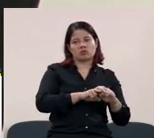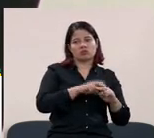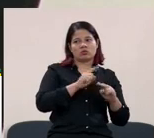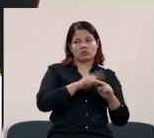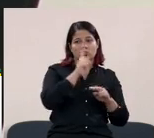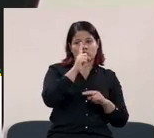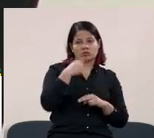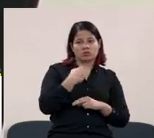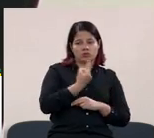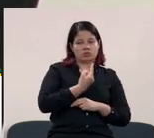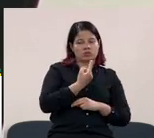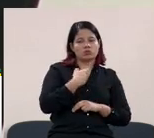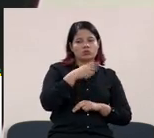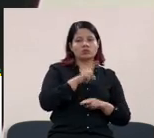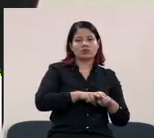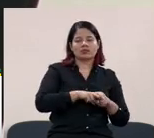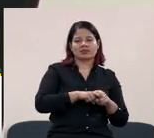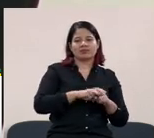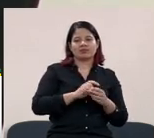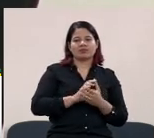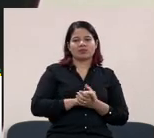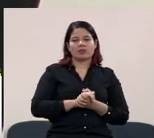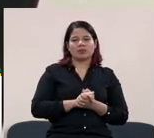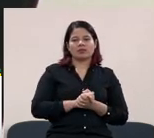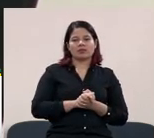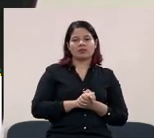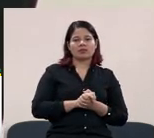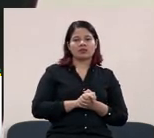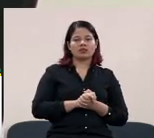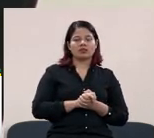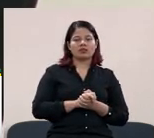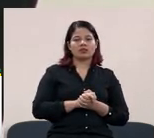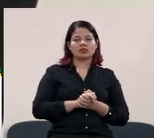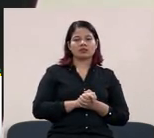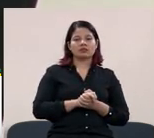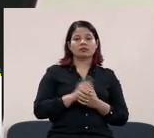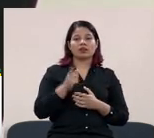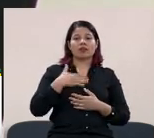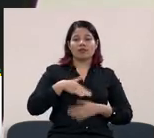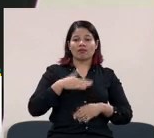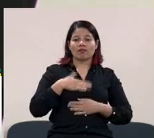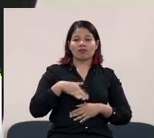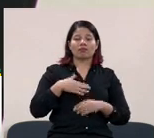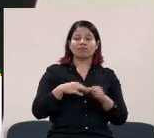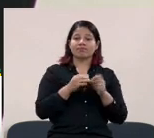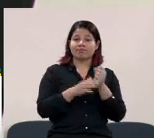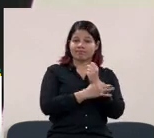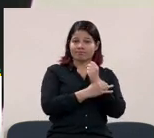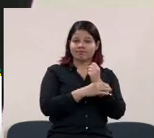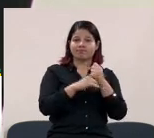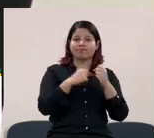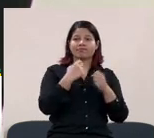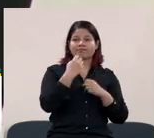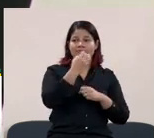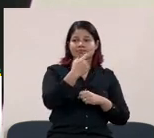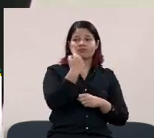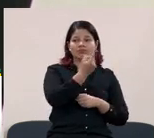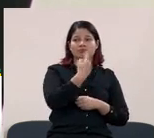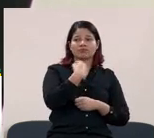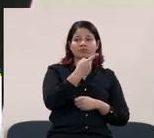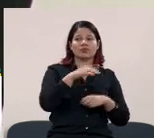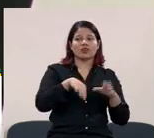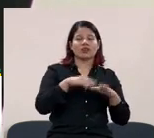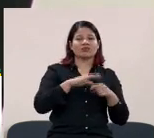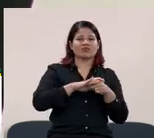Certo, deputada Edna? Dando segurança, tranquilidade para a mulher que viaja muitas